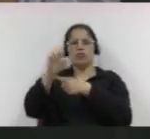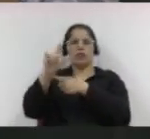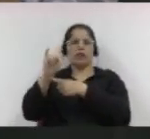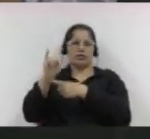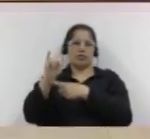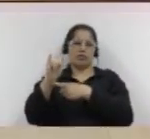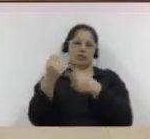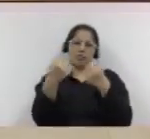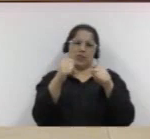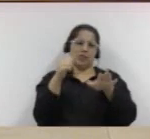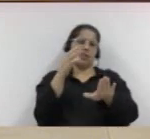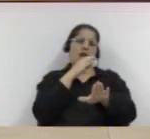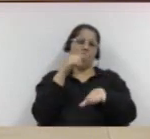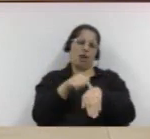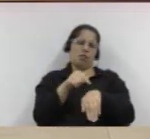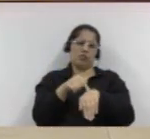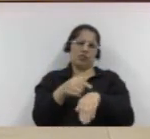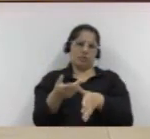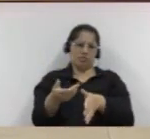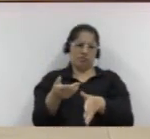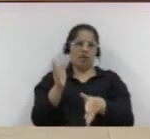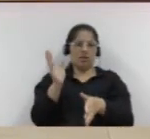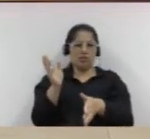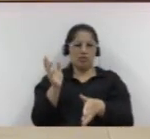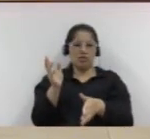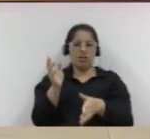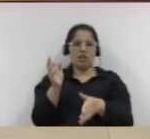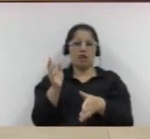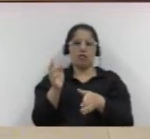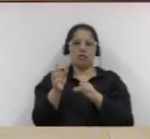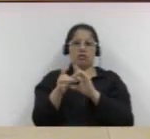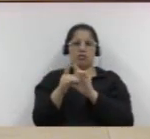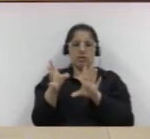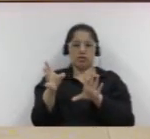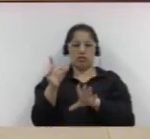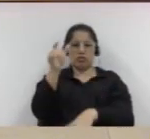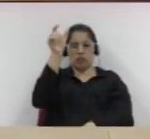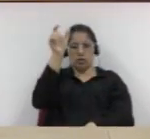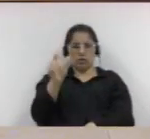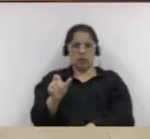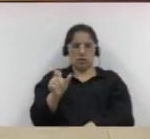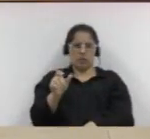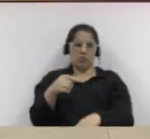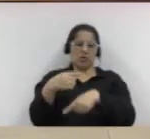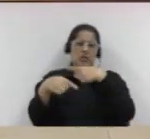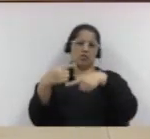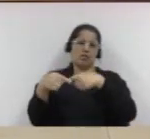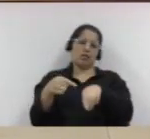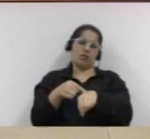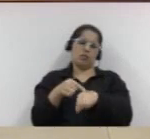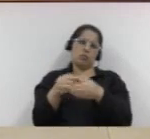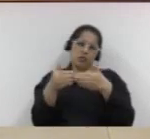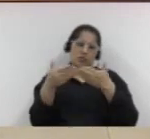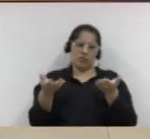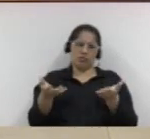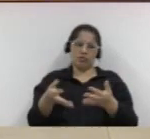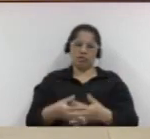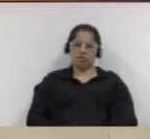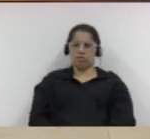eu preciso que o senhor seja breve. Já foi deliberado porque o Felipe Penedo está aqui e nós não podemos passar da vez.